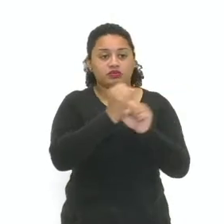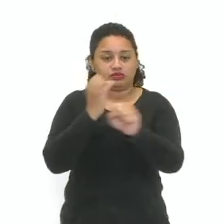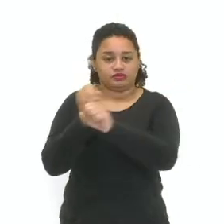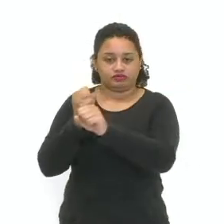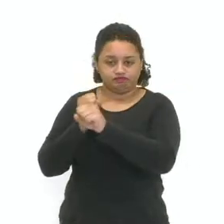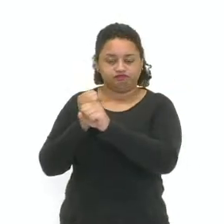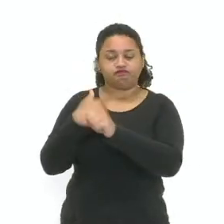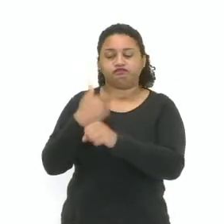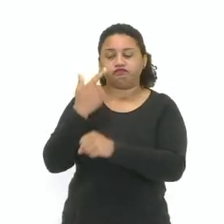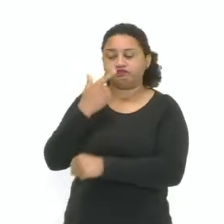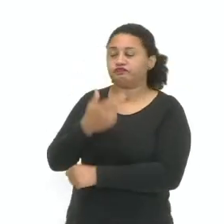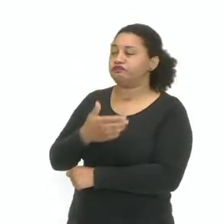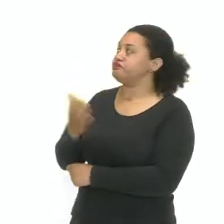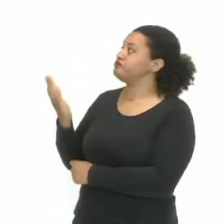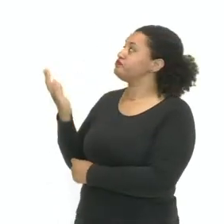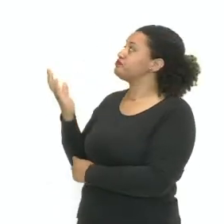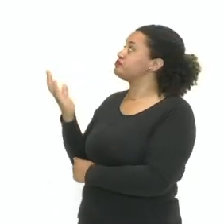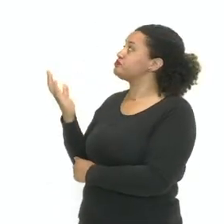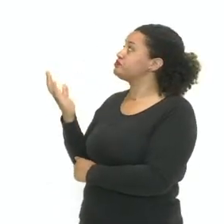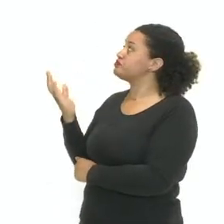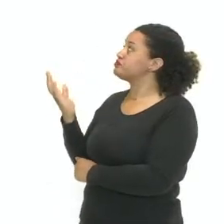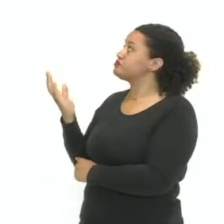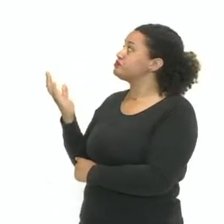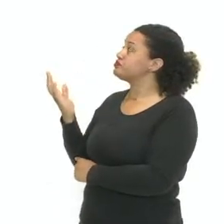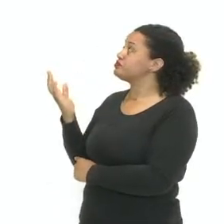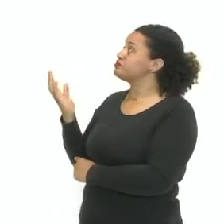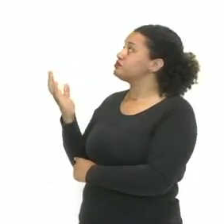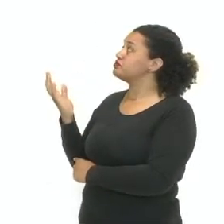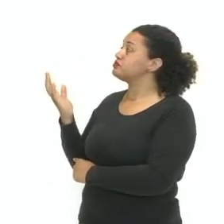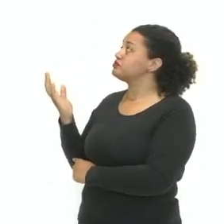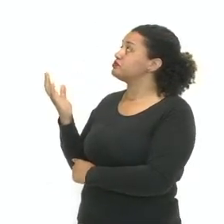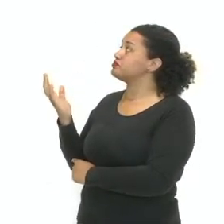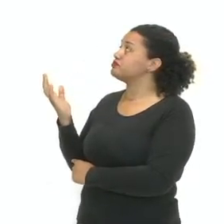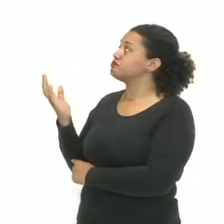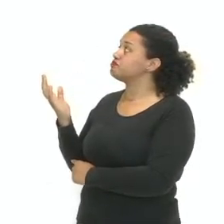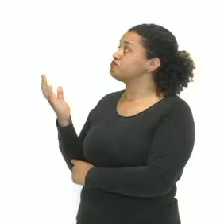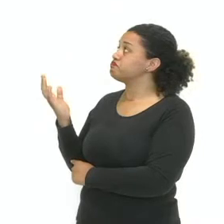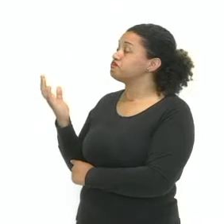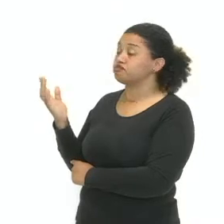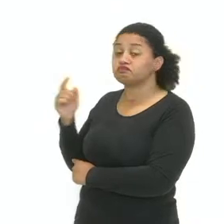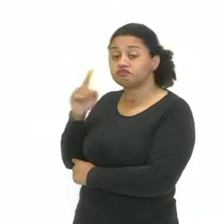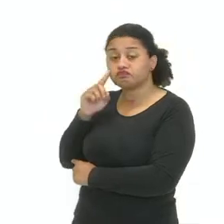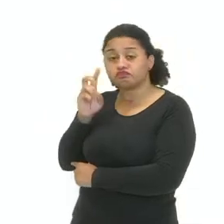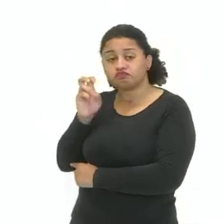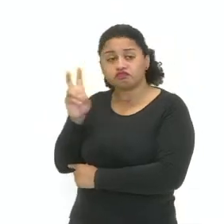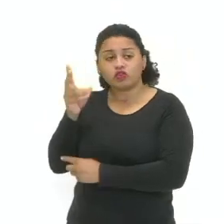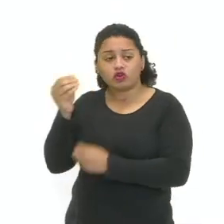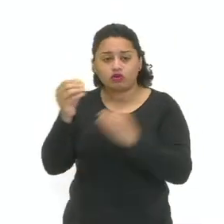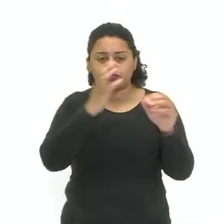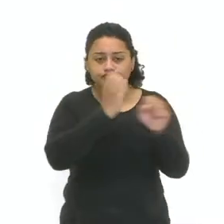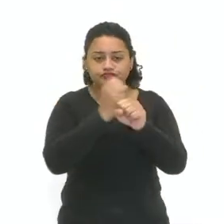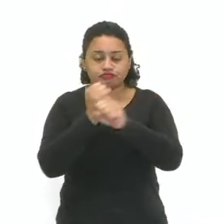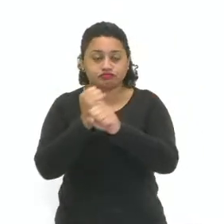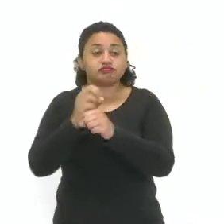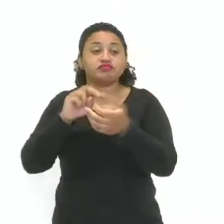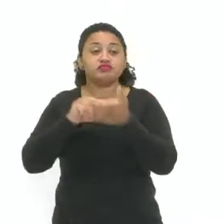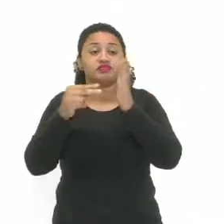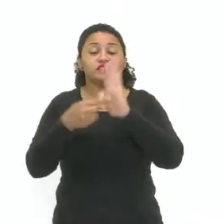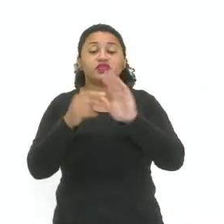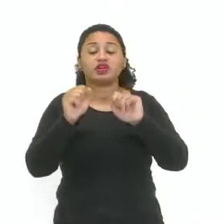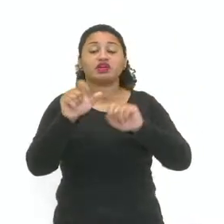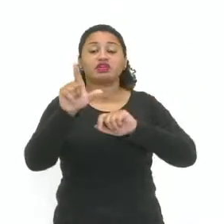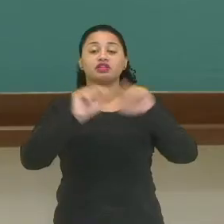num valor de 286. Isso significa o quê? Que podem ser selecionadas